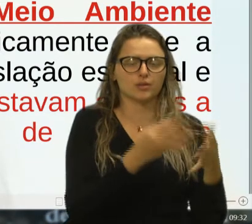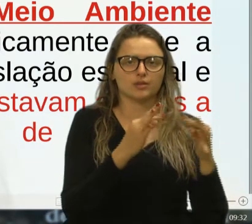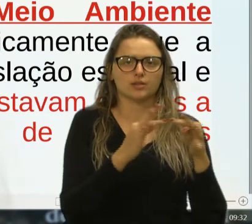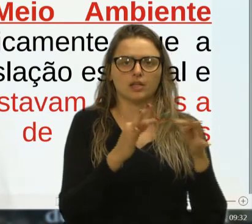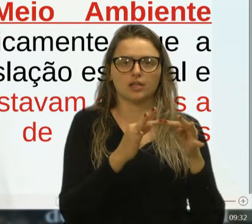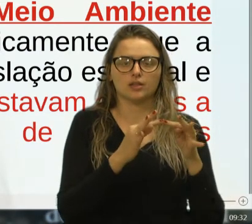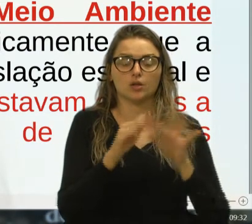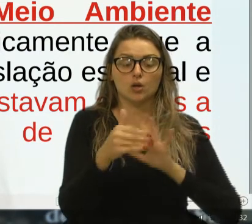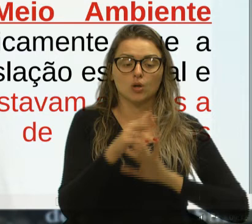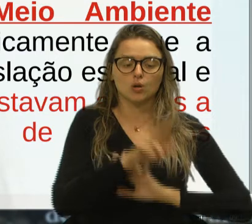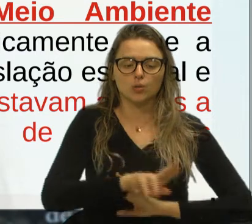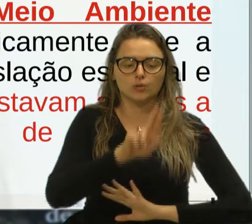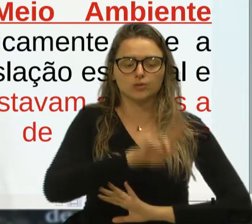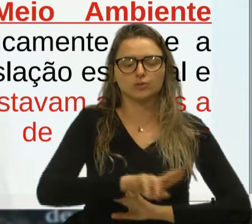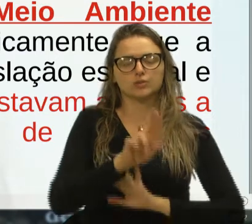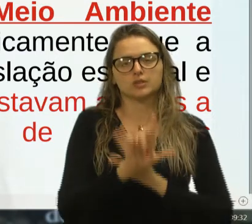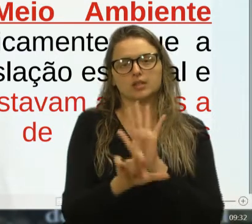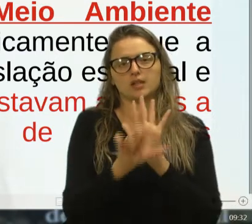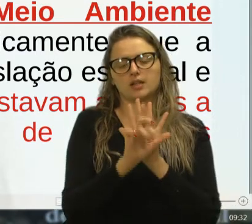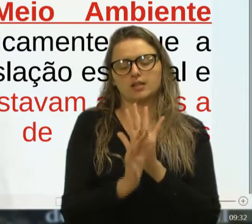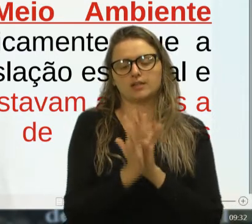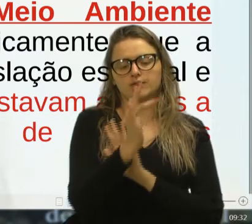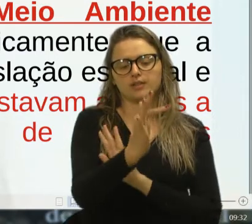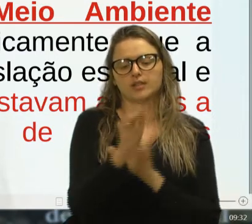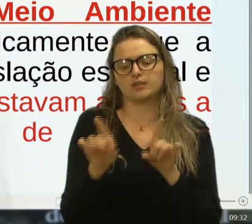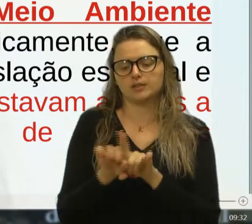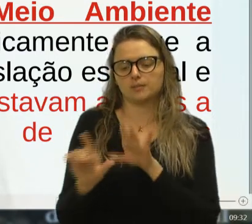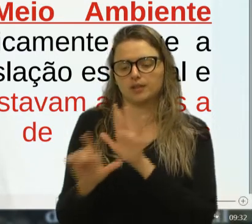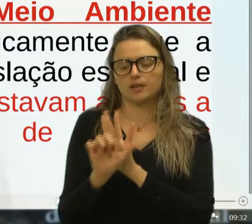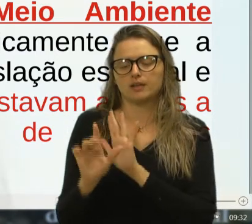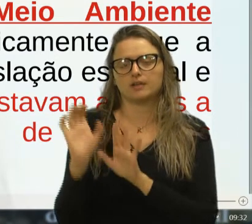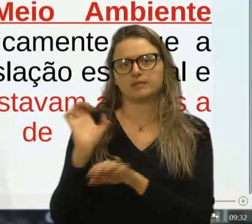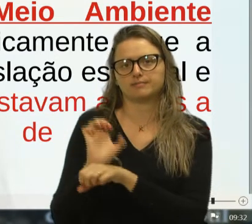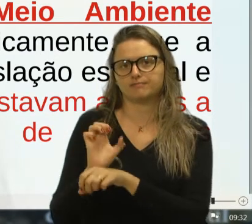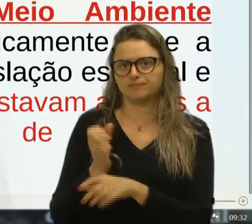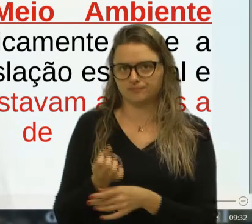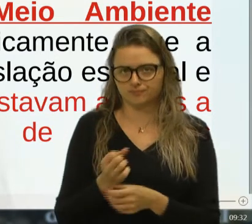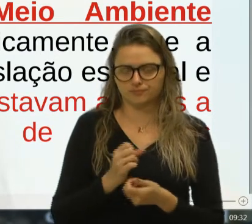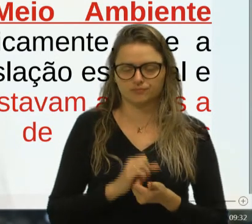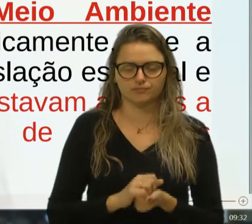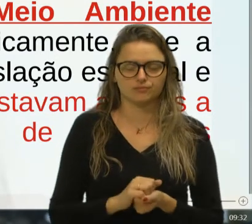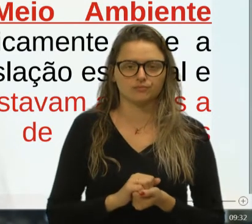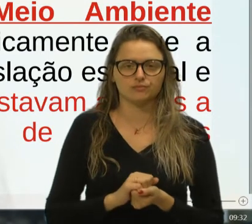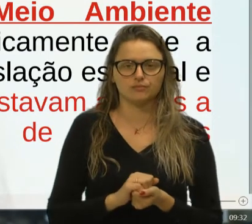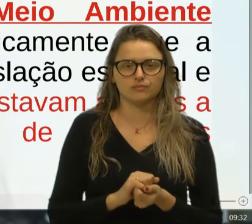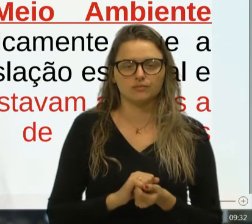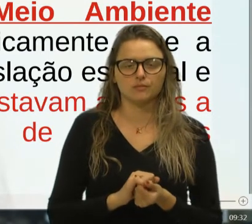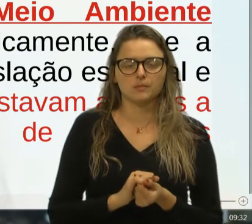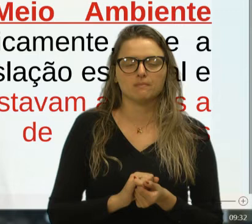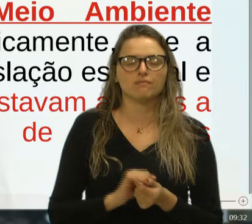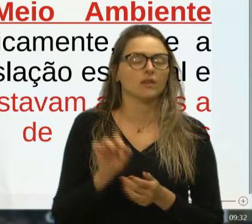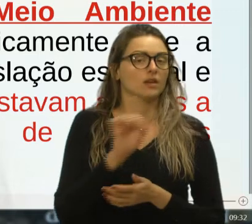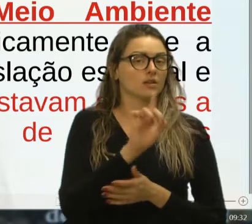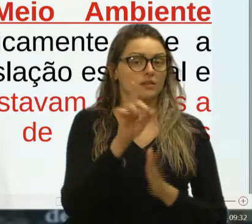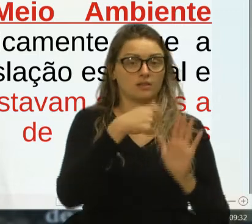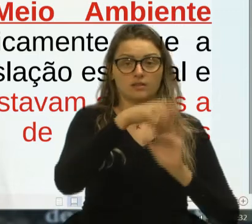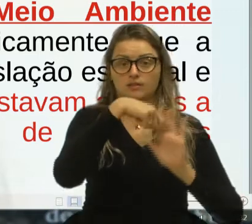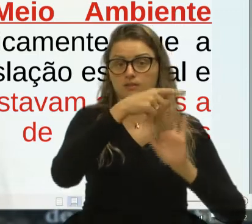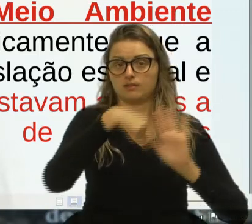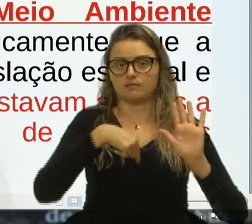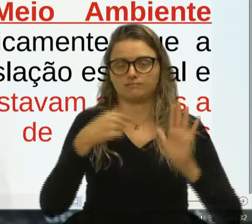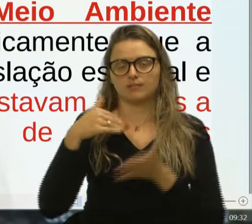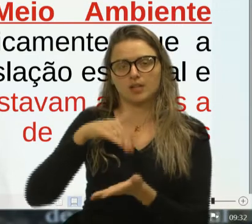que utilizaria a legislação federal e a legislação estadual. E aí, no veto, a